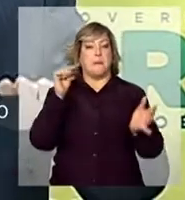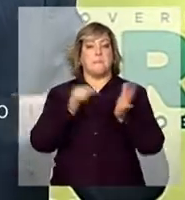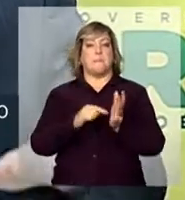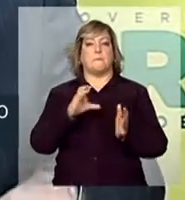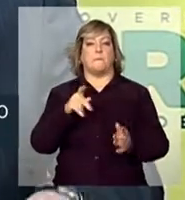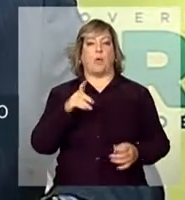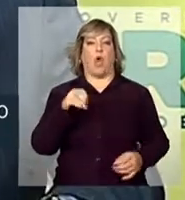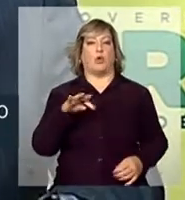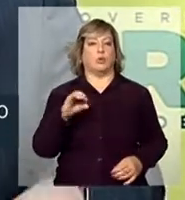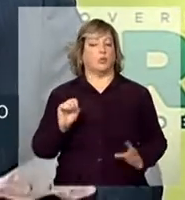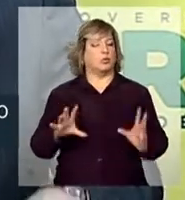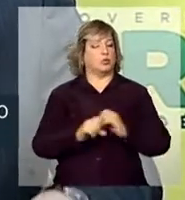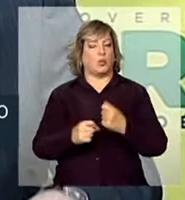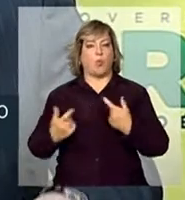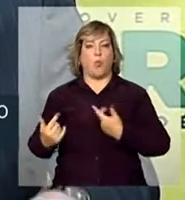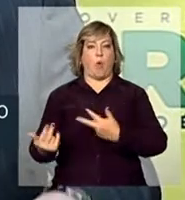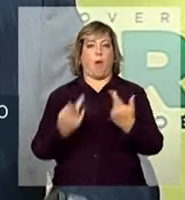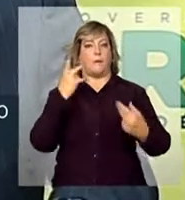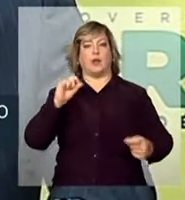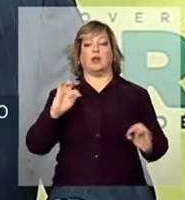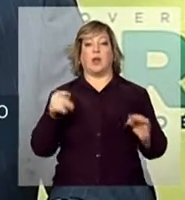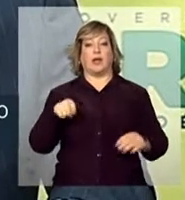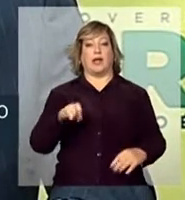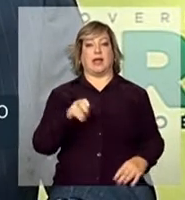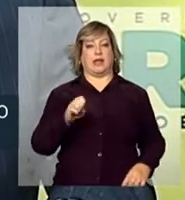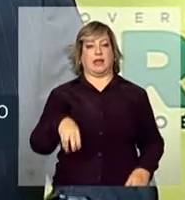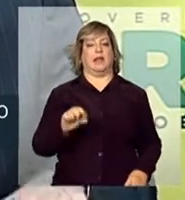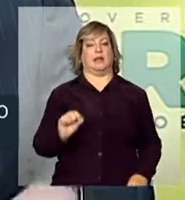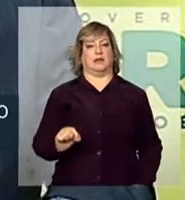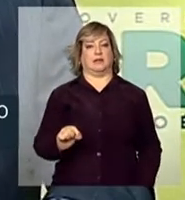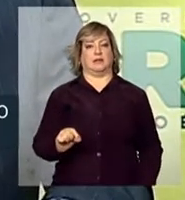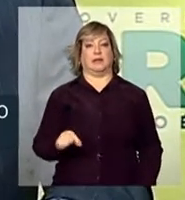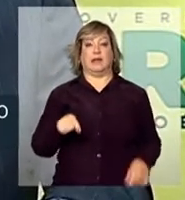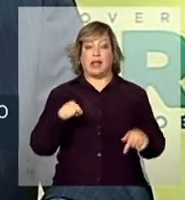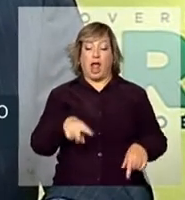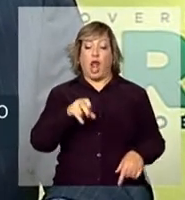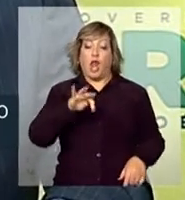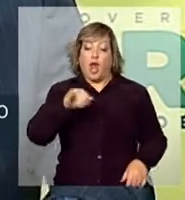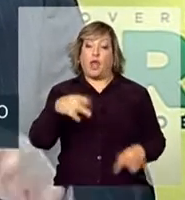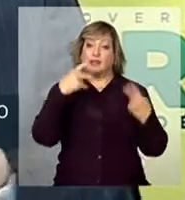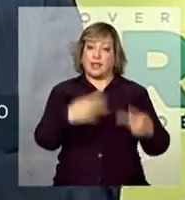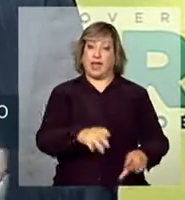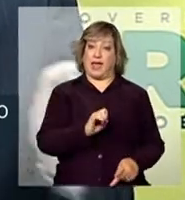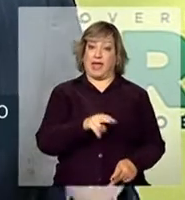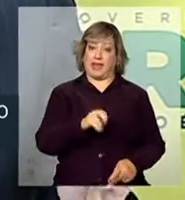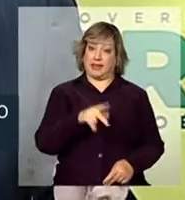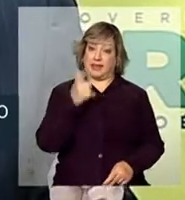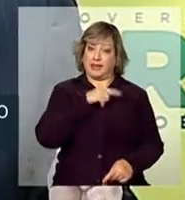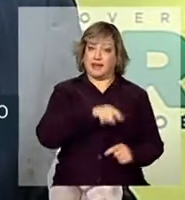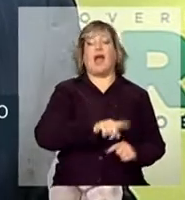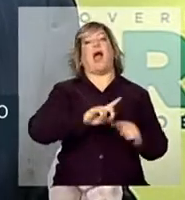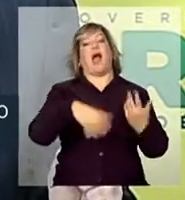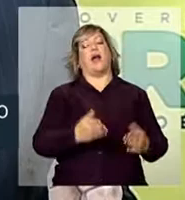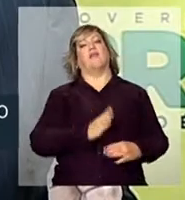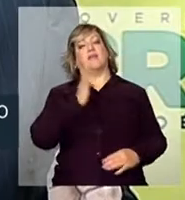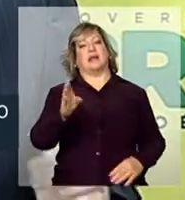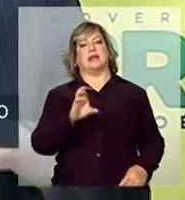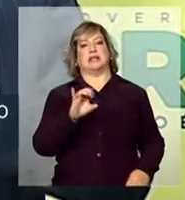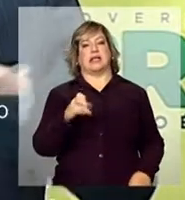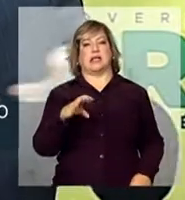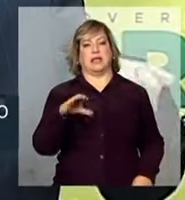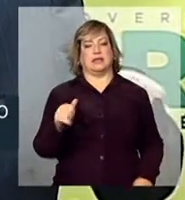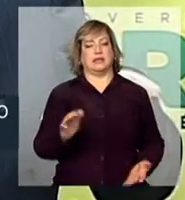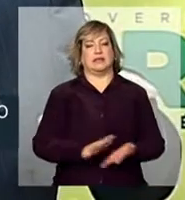isonômico tem que ser igual para todos é o desempenho no Enem o critério de acesso é a nota neném porque não temos nenhum outro critério objetivo